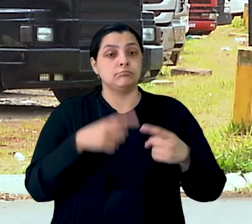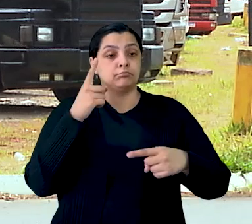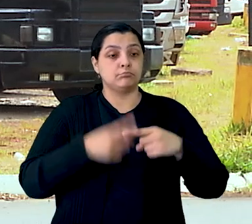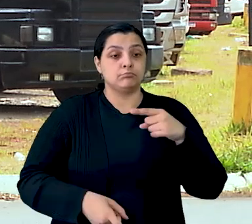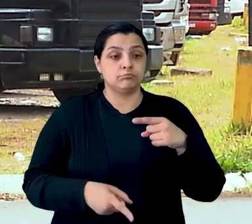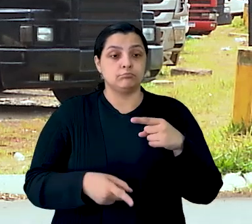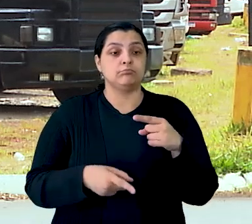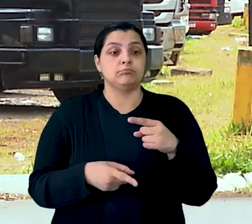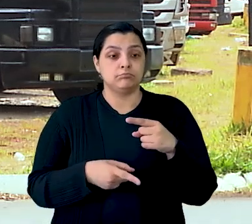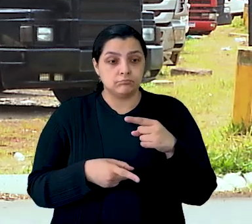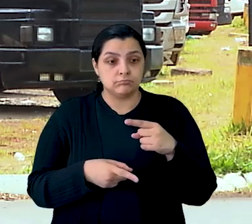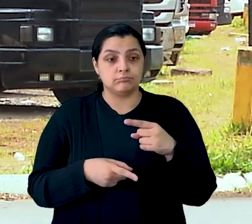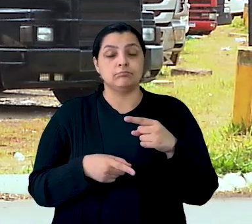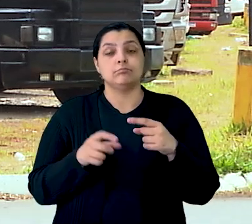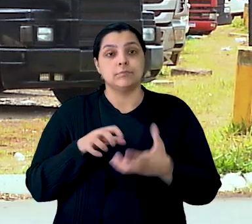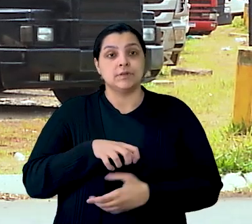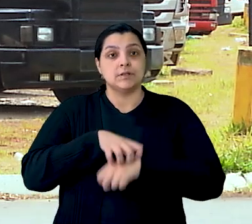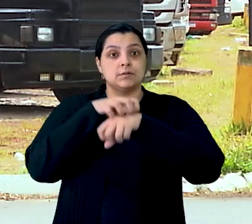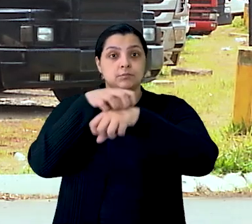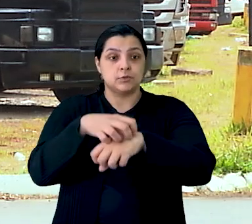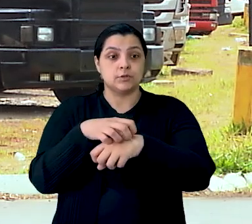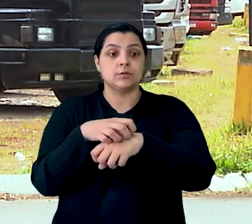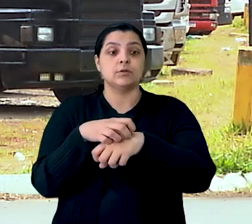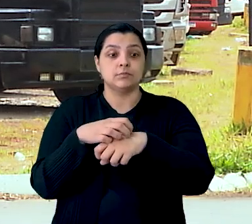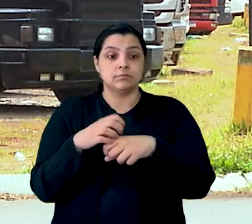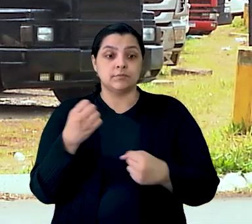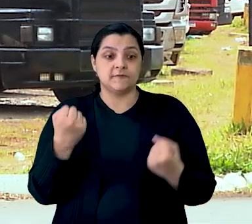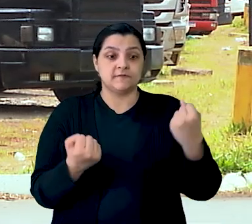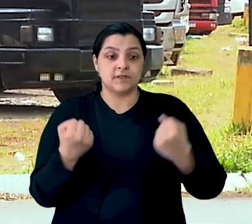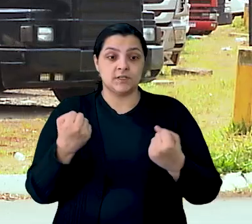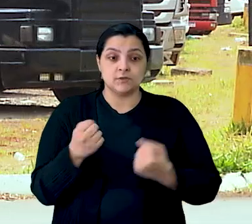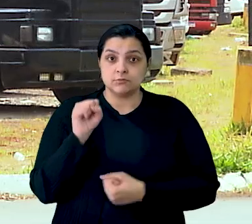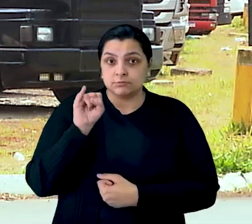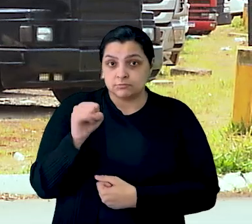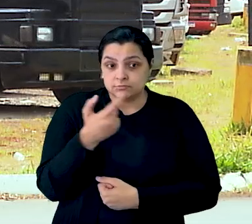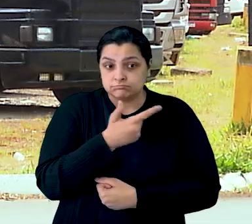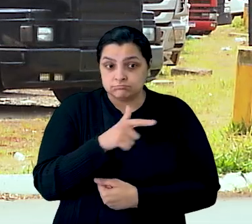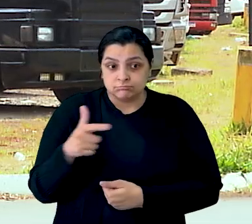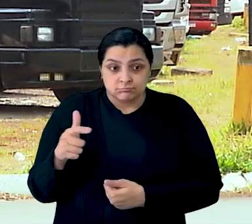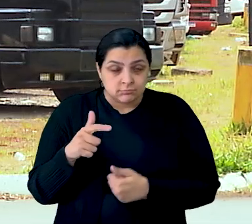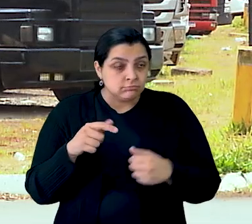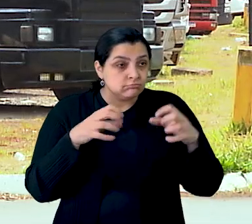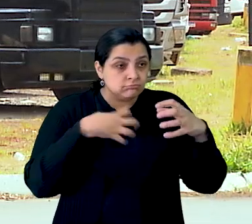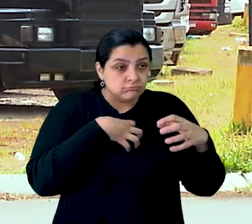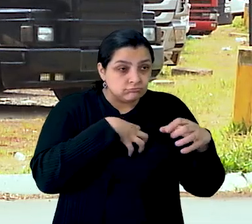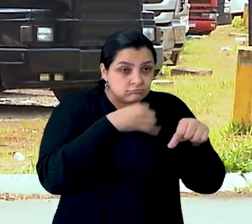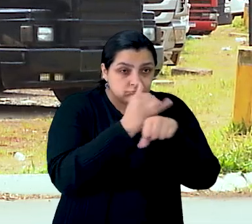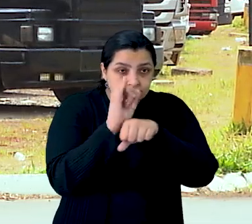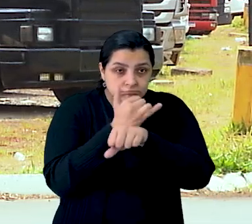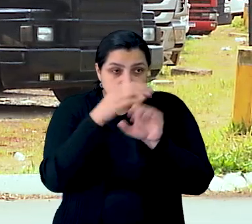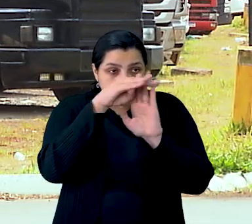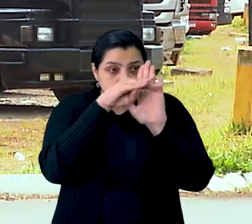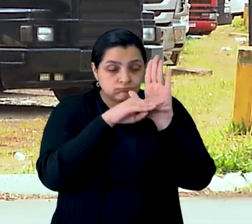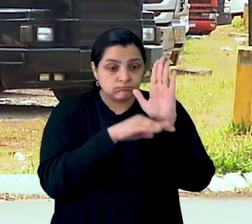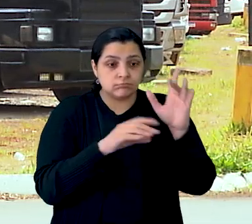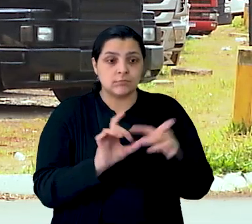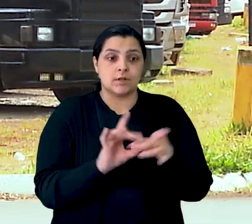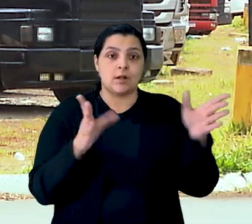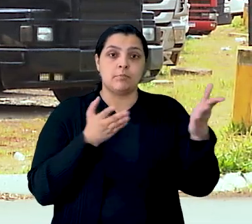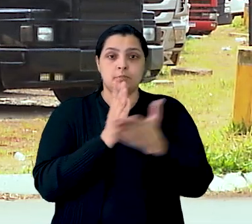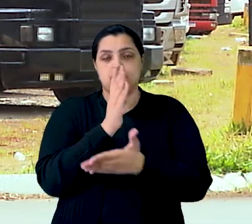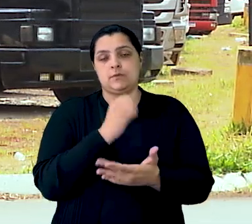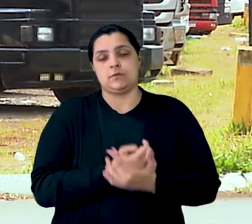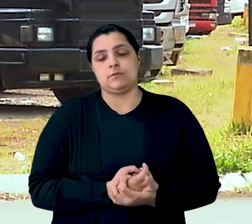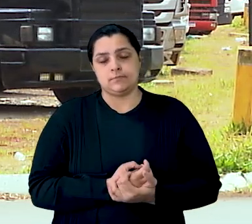constou a proibição de a Raízen transportar mercadorias em veículos que não tivessem as configurações aprovadas